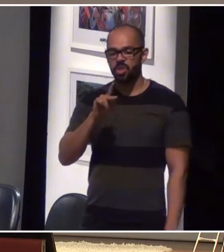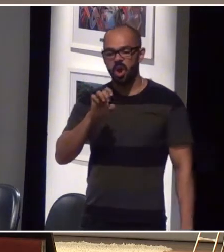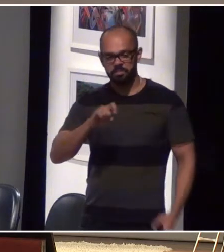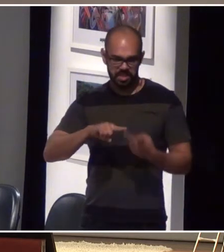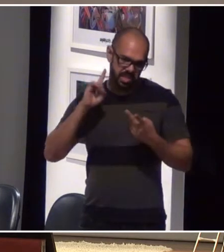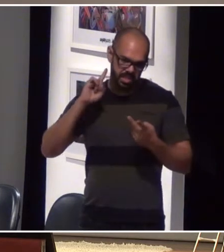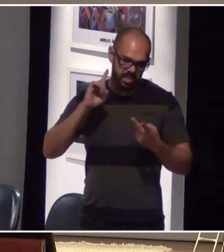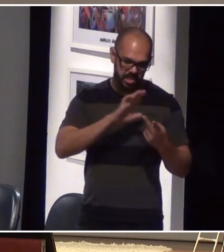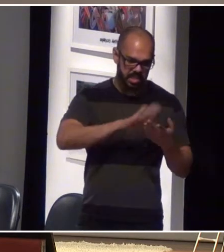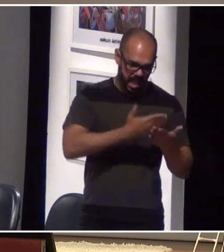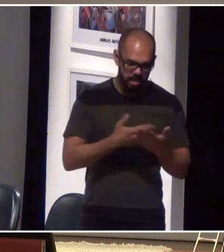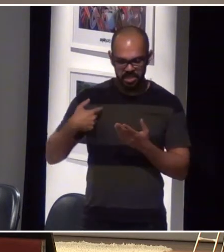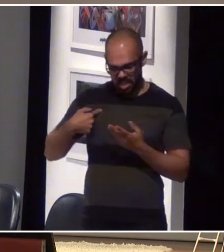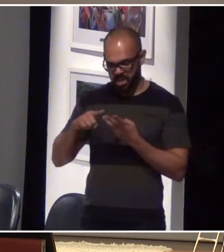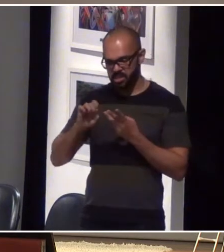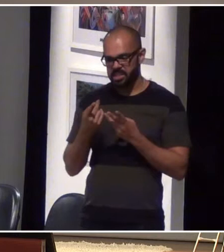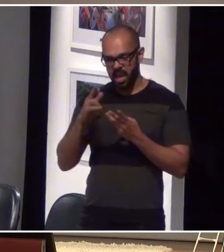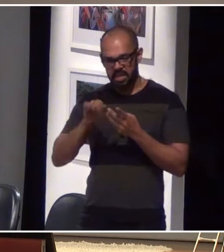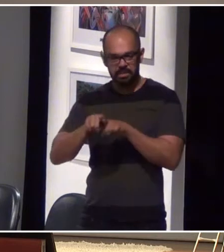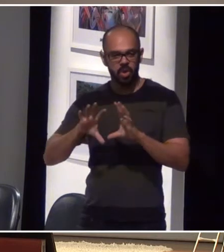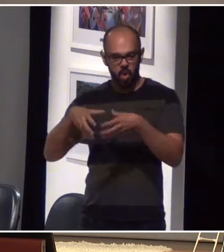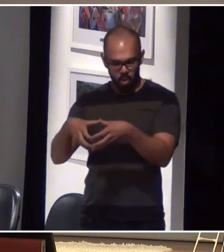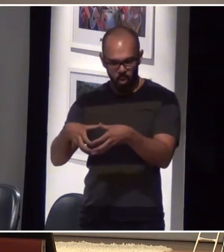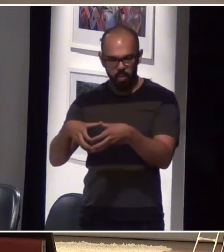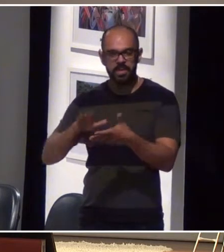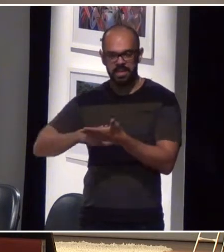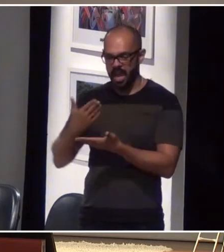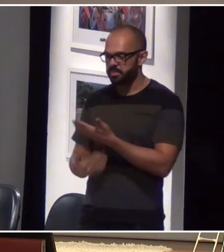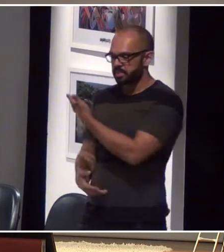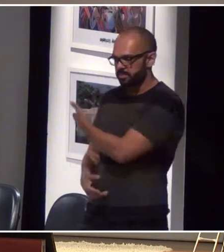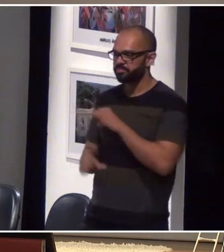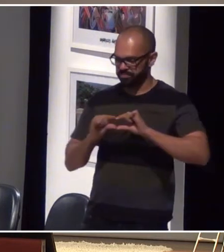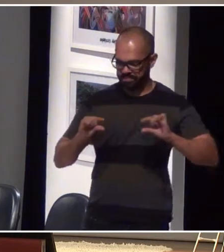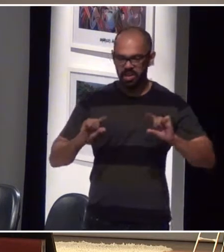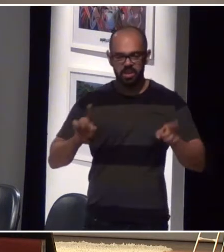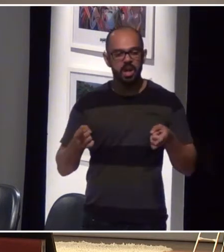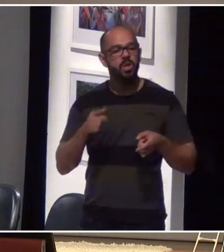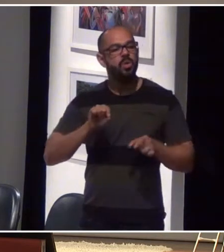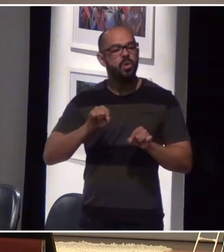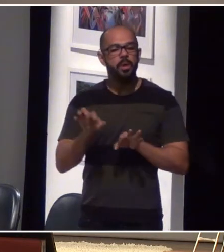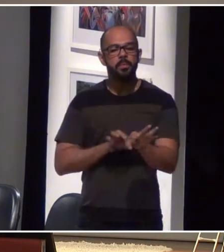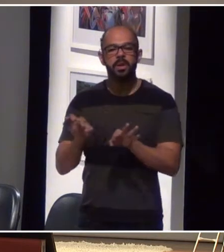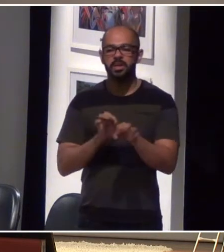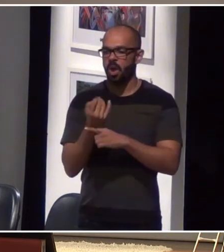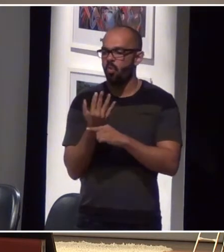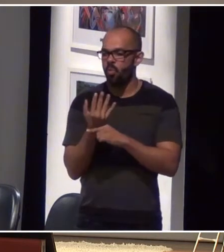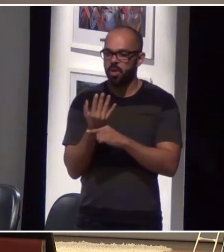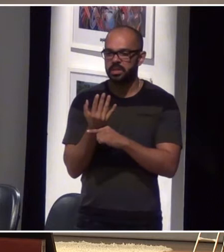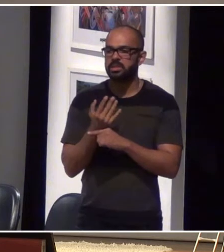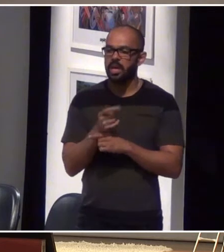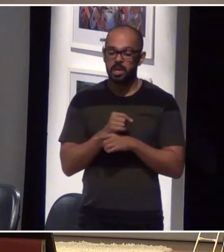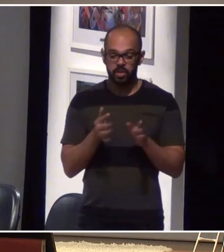é intérprete, e eu, são pessoas do meu grupo de pesquisa também. A gente escreveu alguma coisa da URGS, e eu